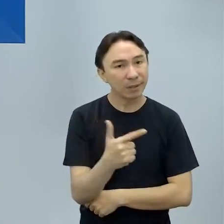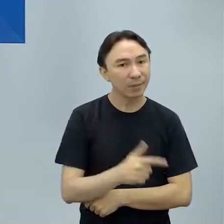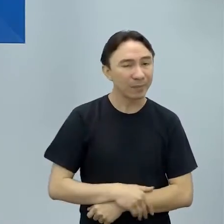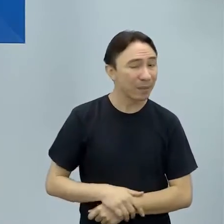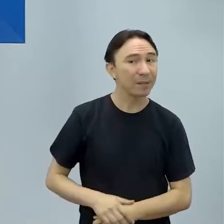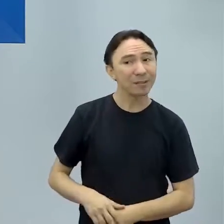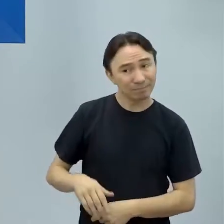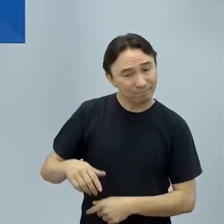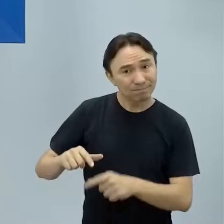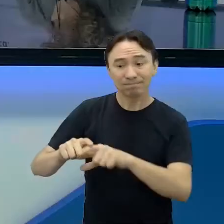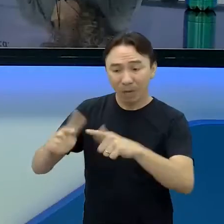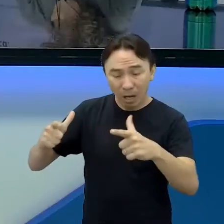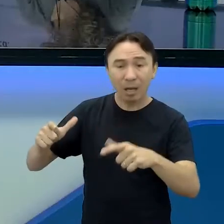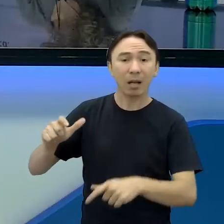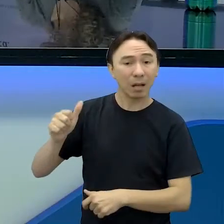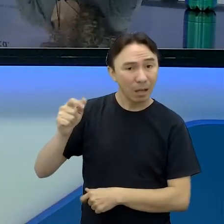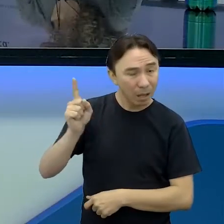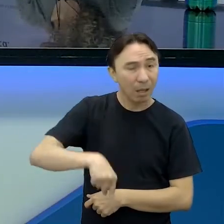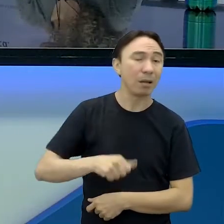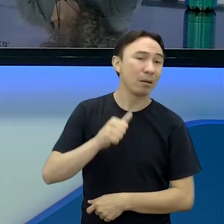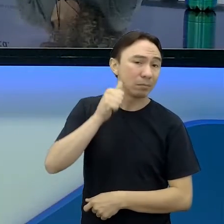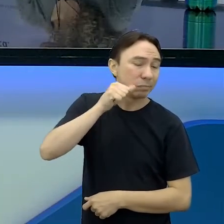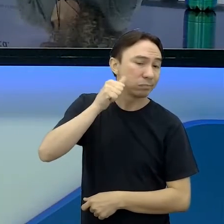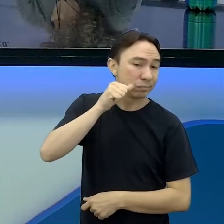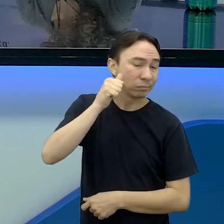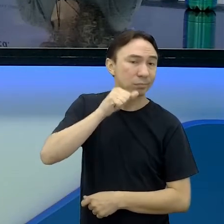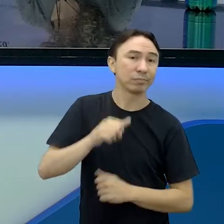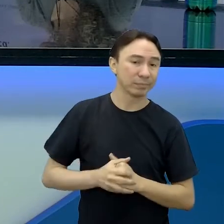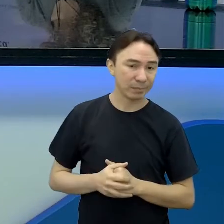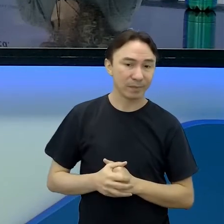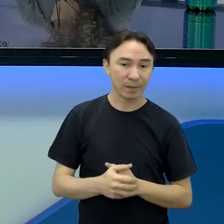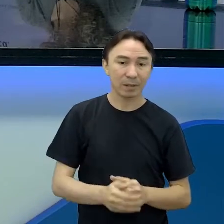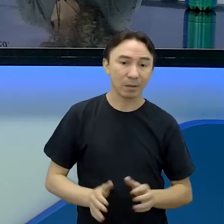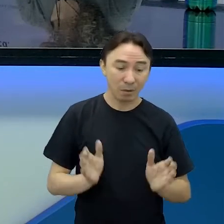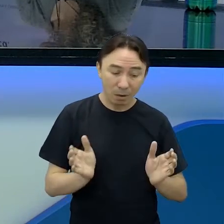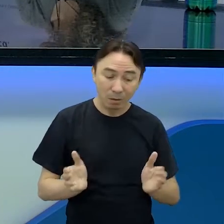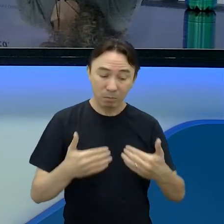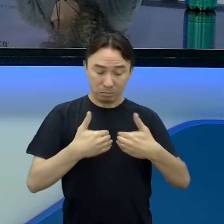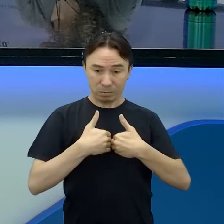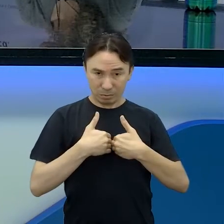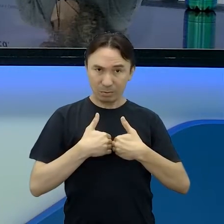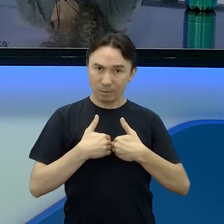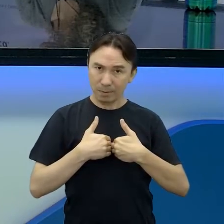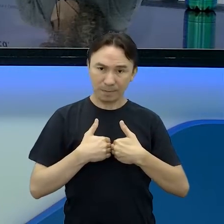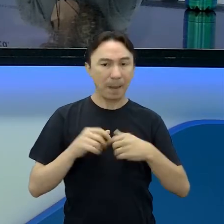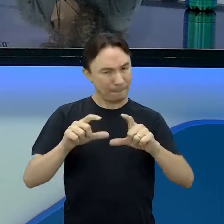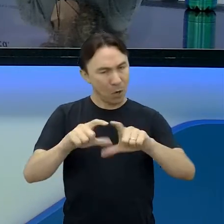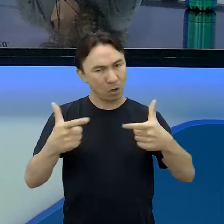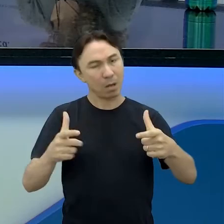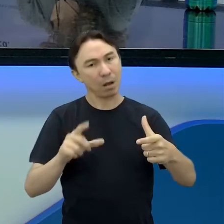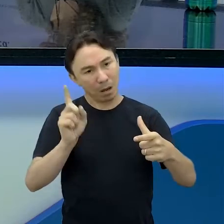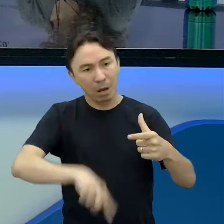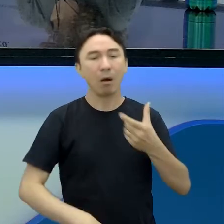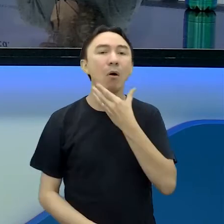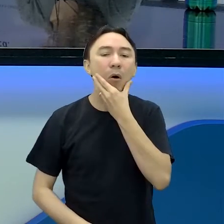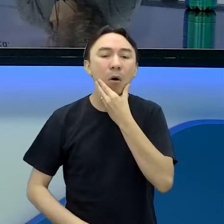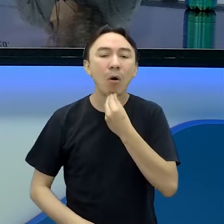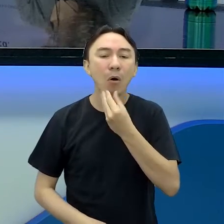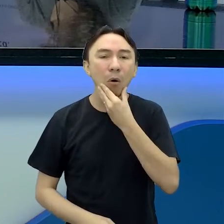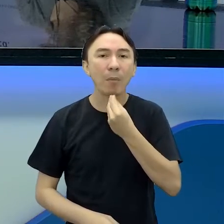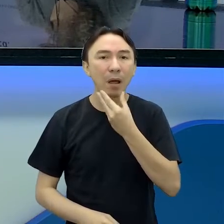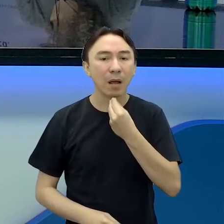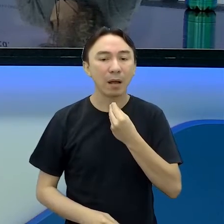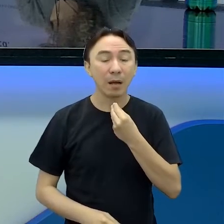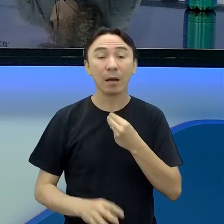O autismo, a grande maioria da manifestação dele, a grande maioria é em meninos, tanto que a cor do autismo é azul,